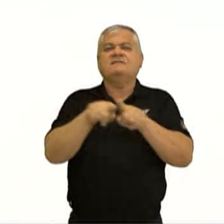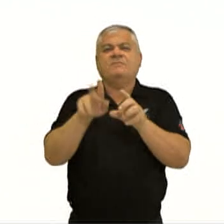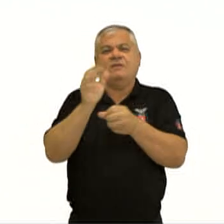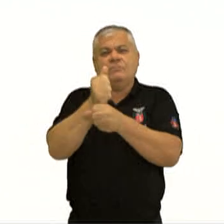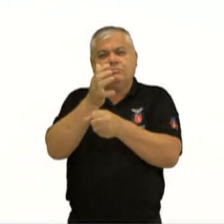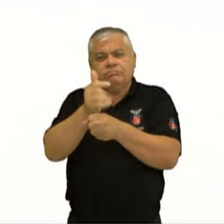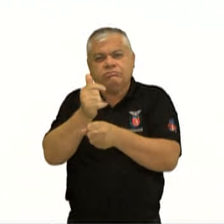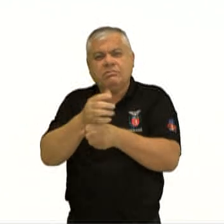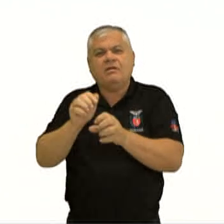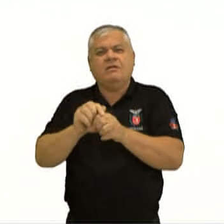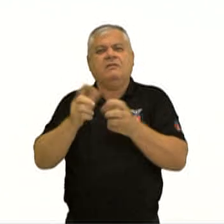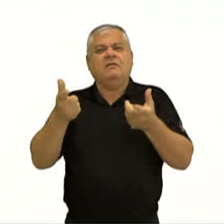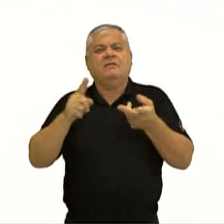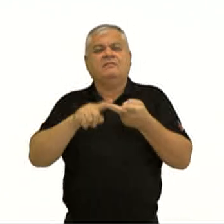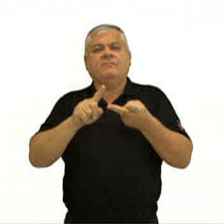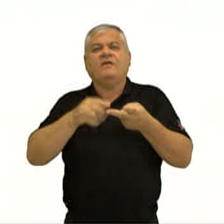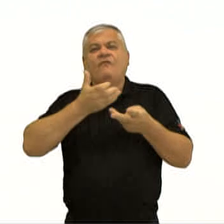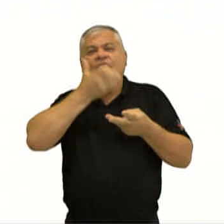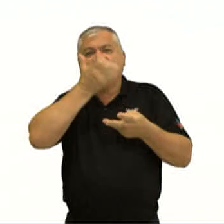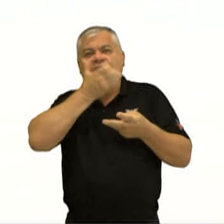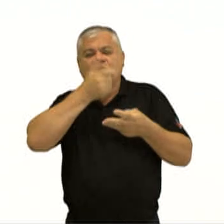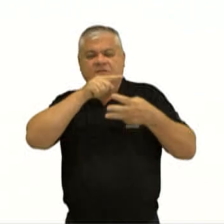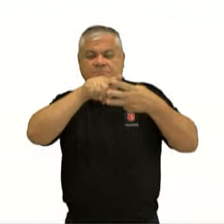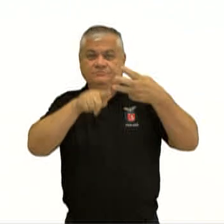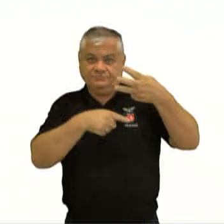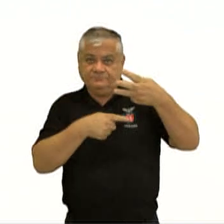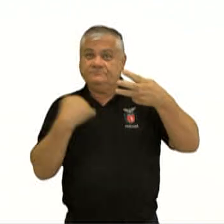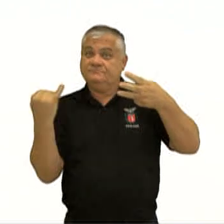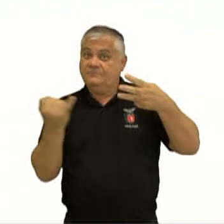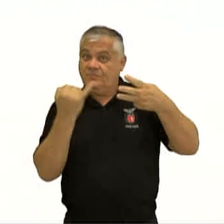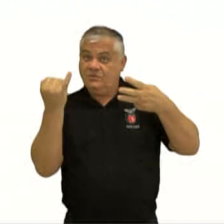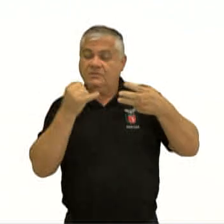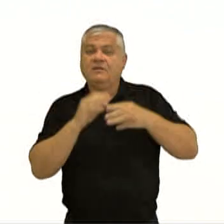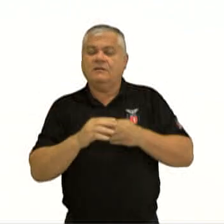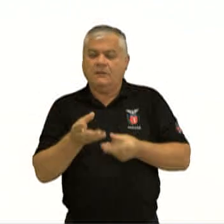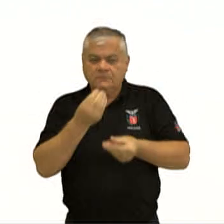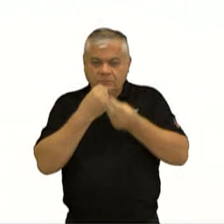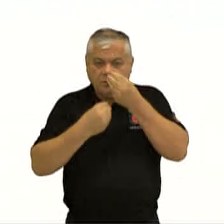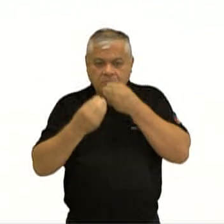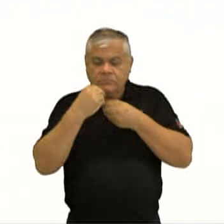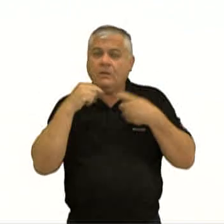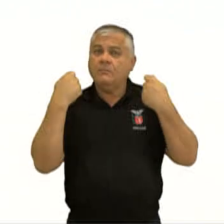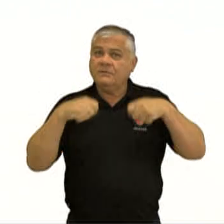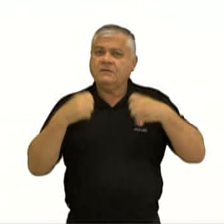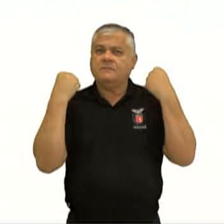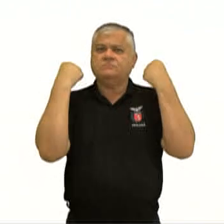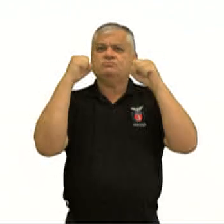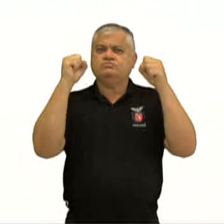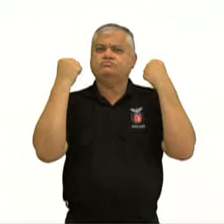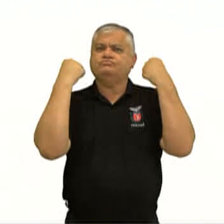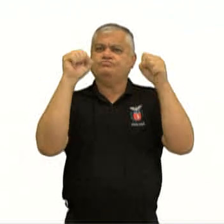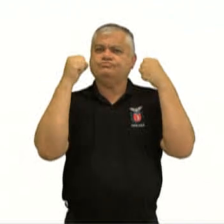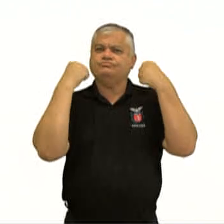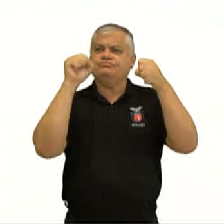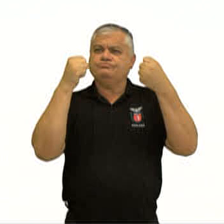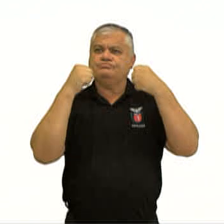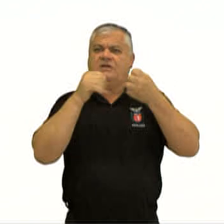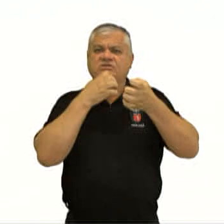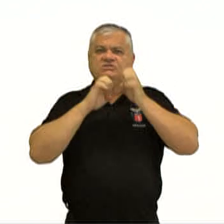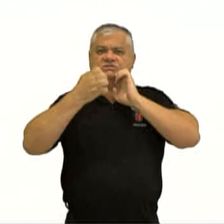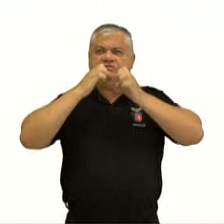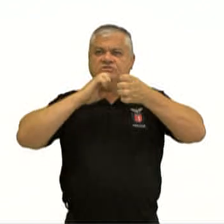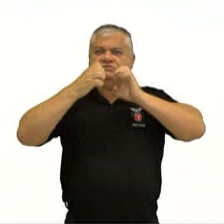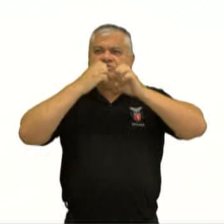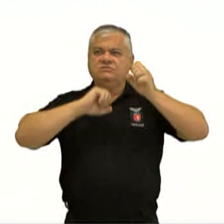frutas. O consumo de carboidratos é fundamental para as pessoas que treinam regularmente, porque ele gera energia, ele é importante